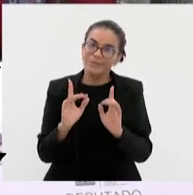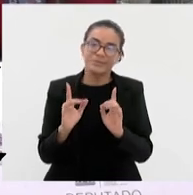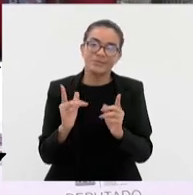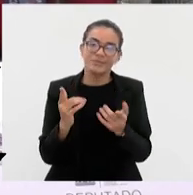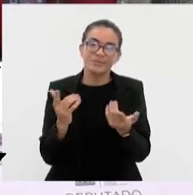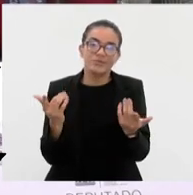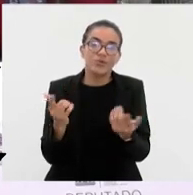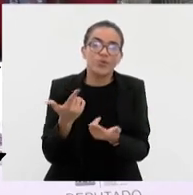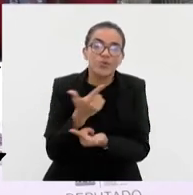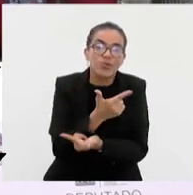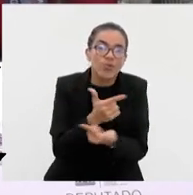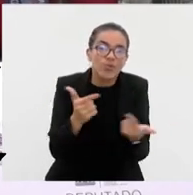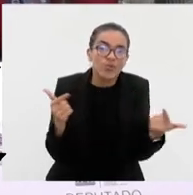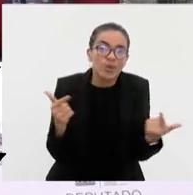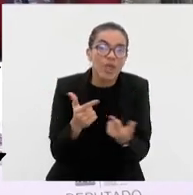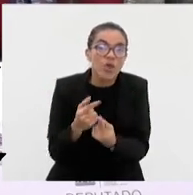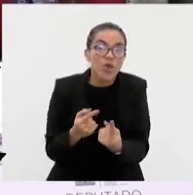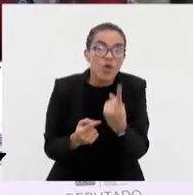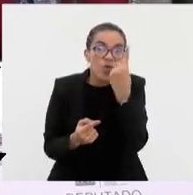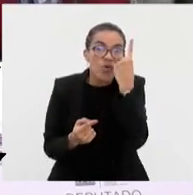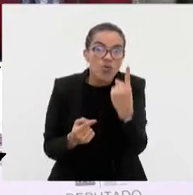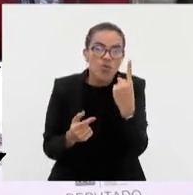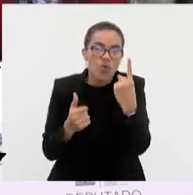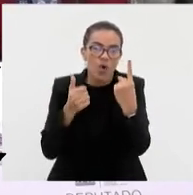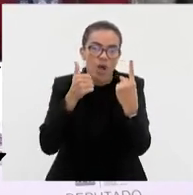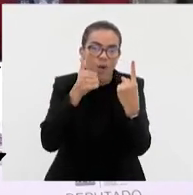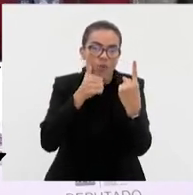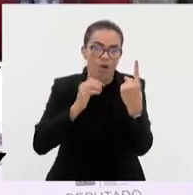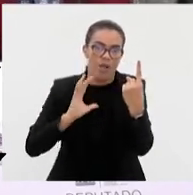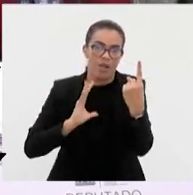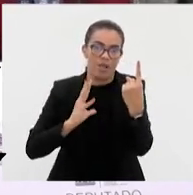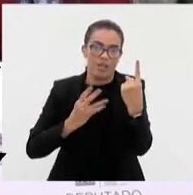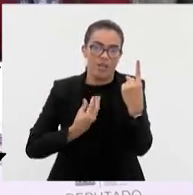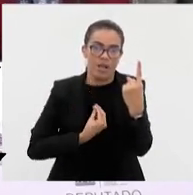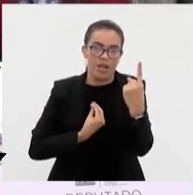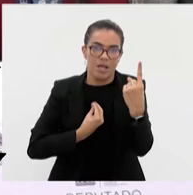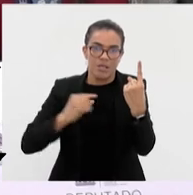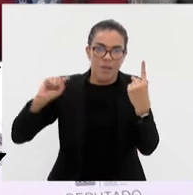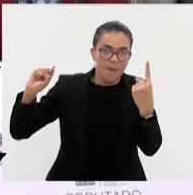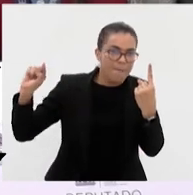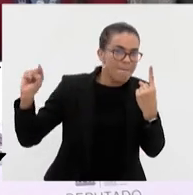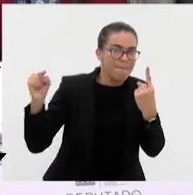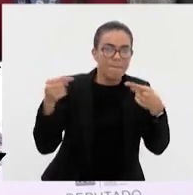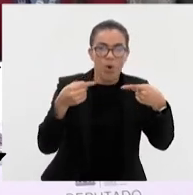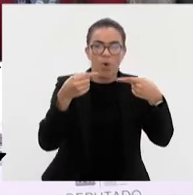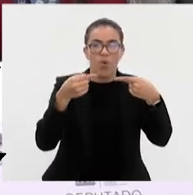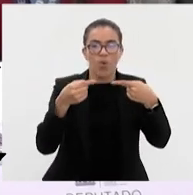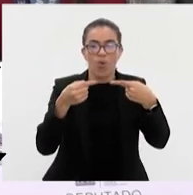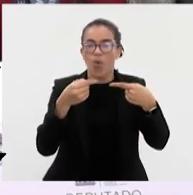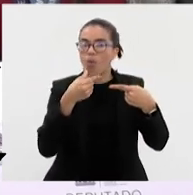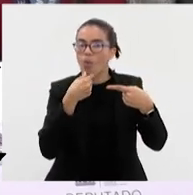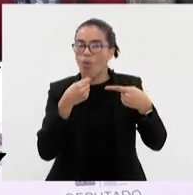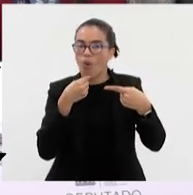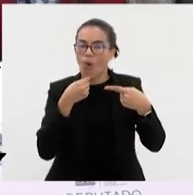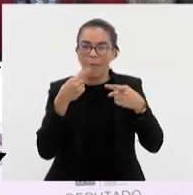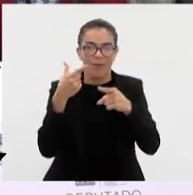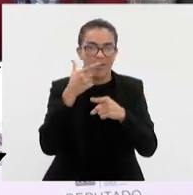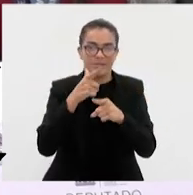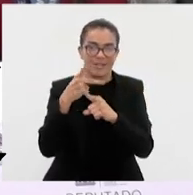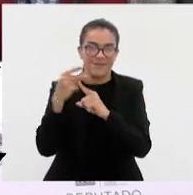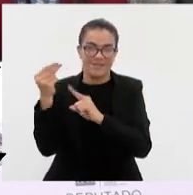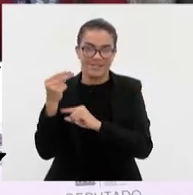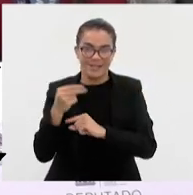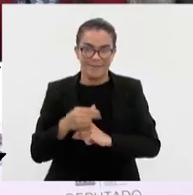há uma mulher trans disputando com um homem em pé de igualdade, ganhando de um homem, e não